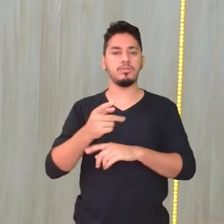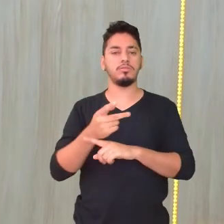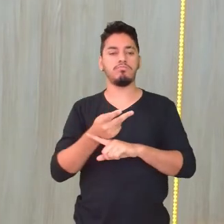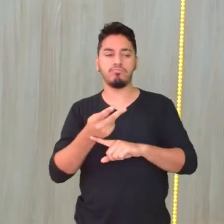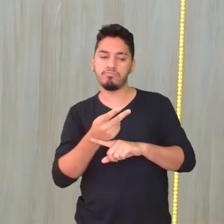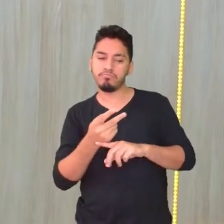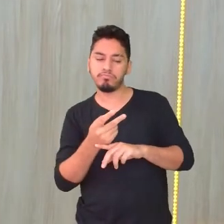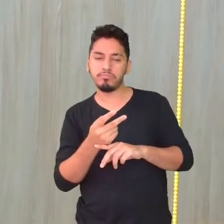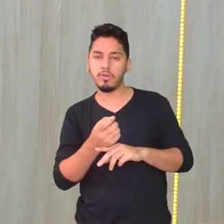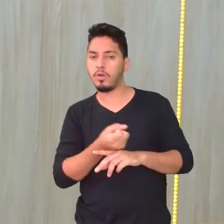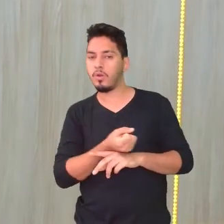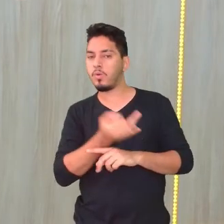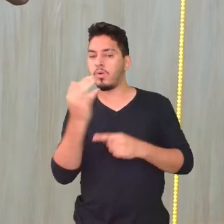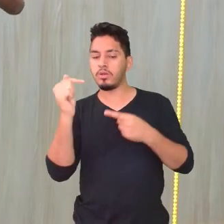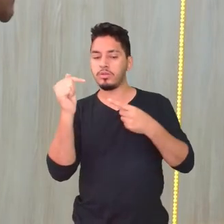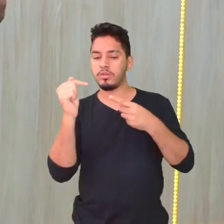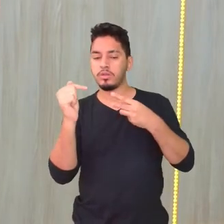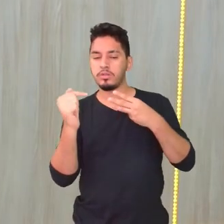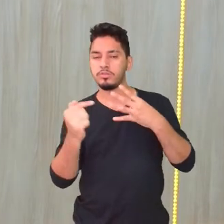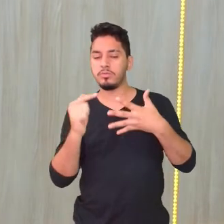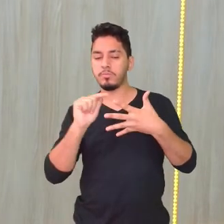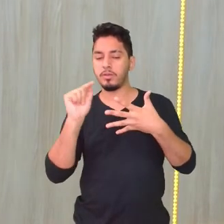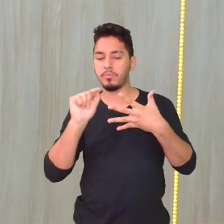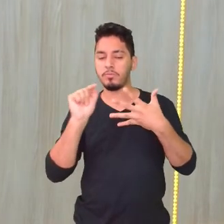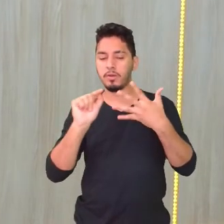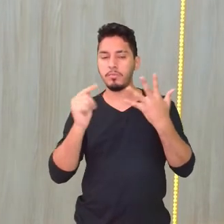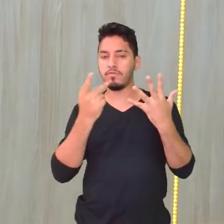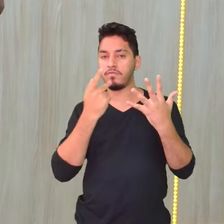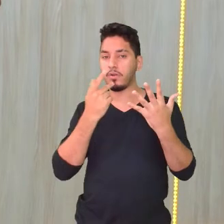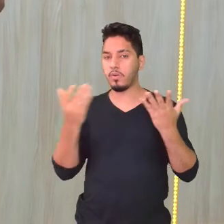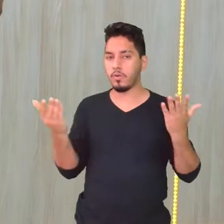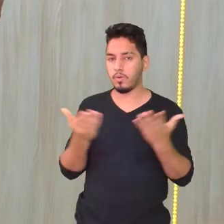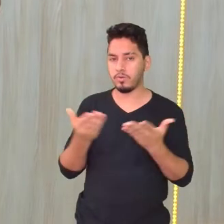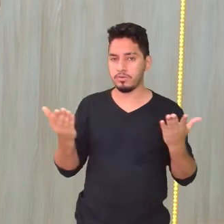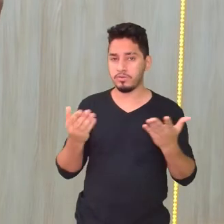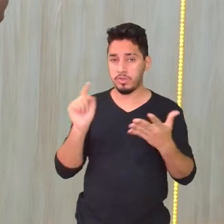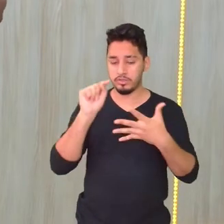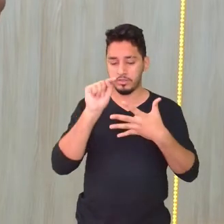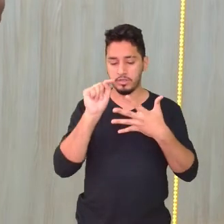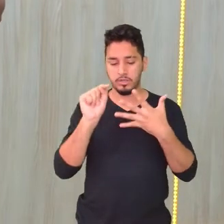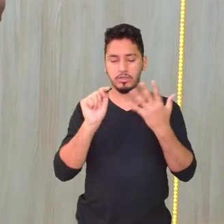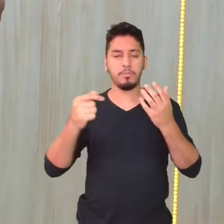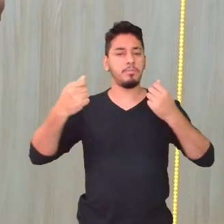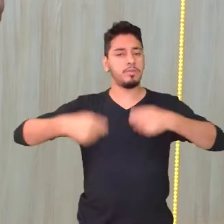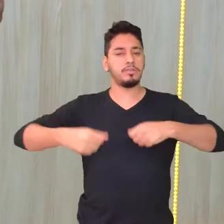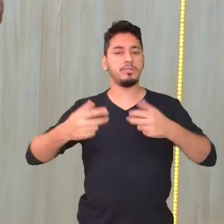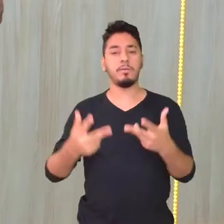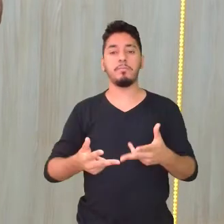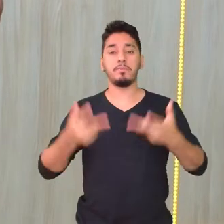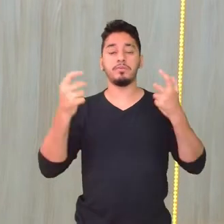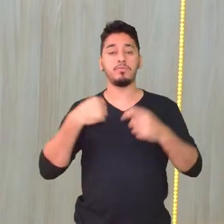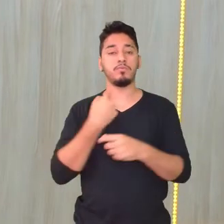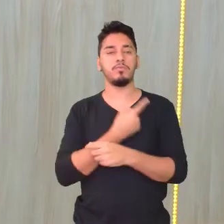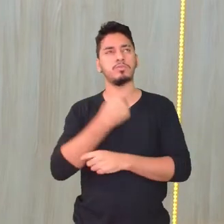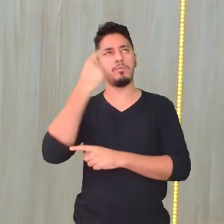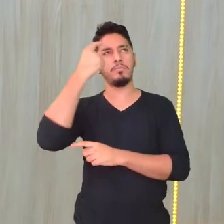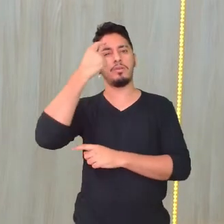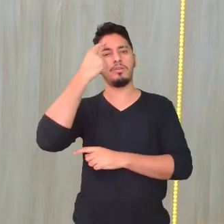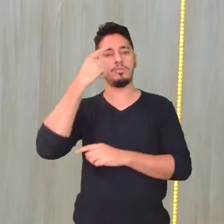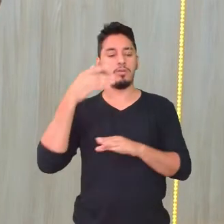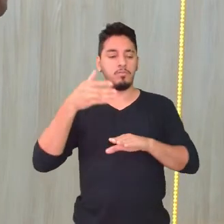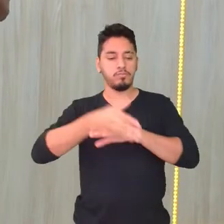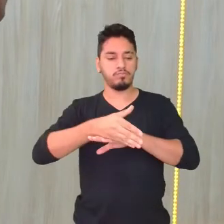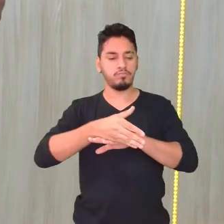demanda, quantos aspectos a gente pontuou nessa nossa conversa e esses aspectos precisam ser percebidos quando a gente pensa na